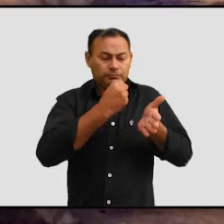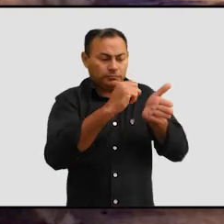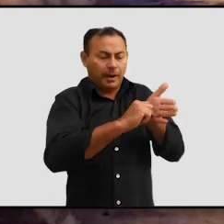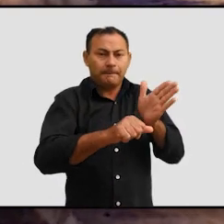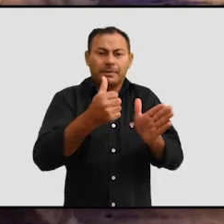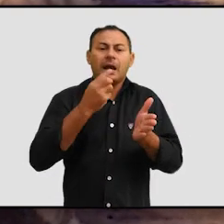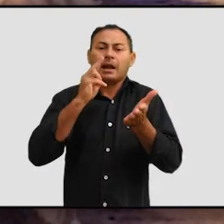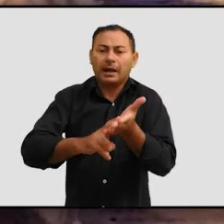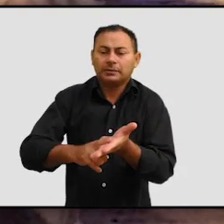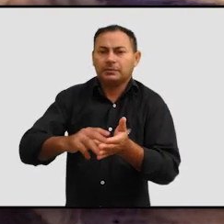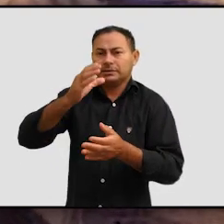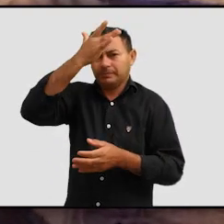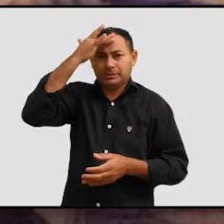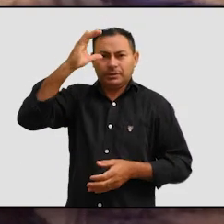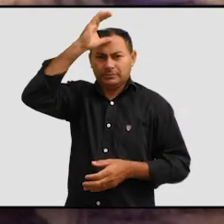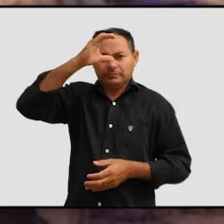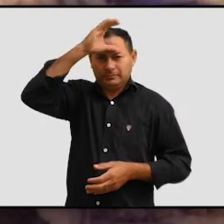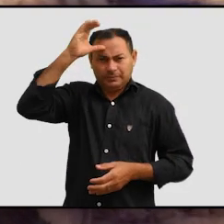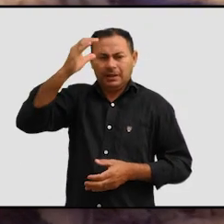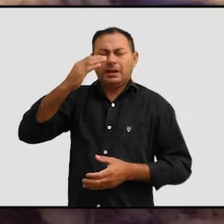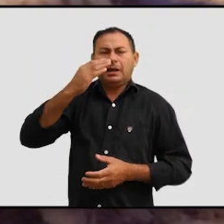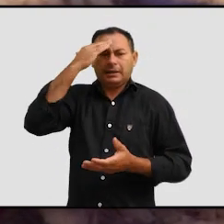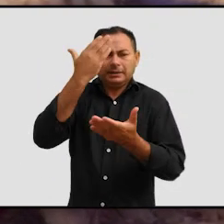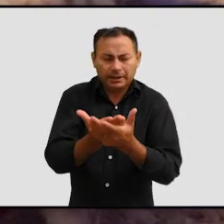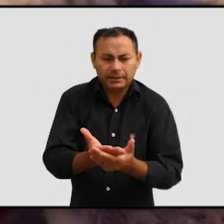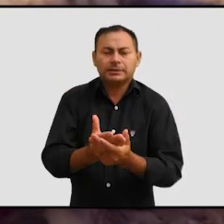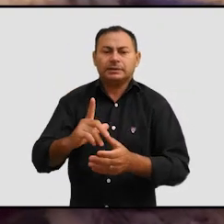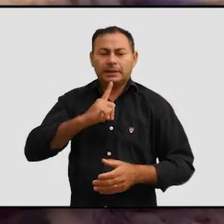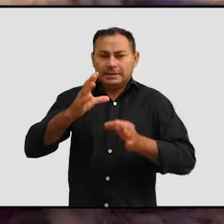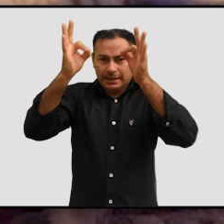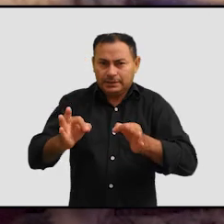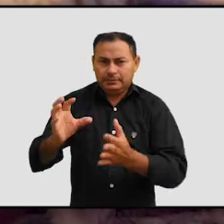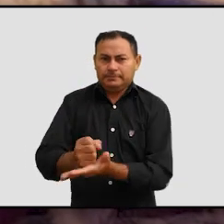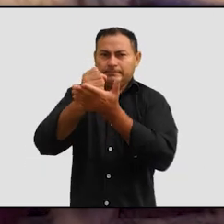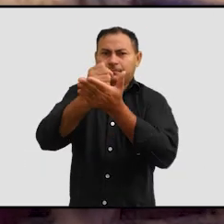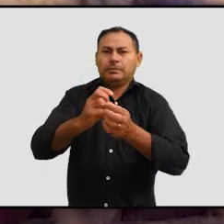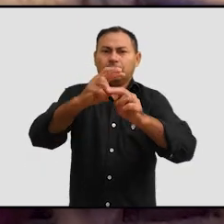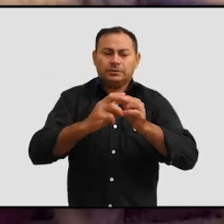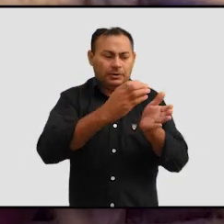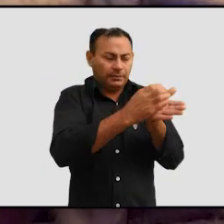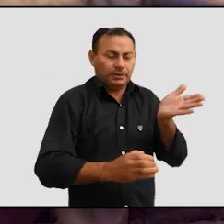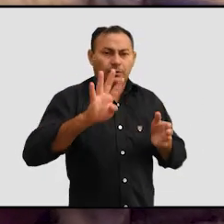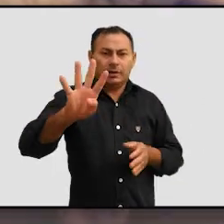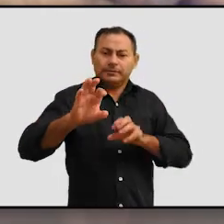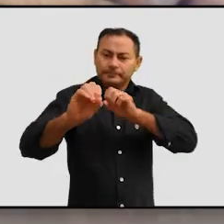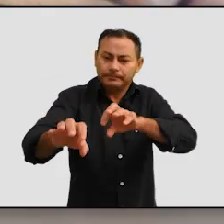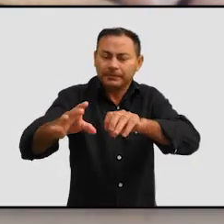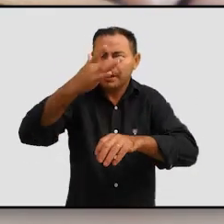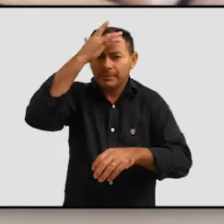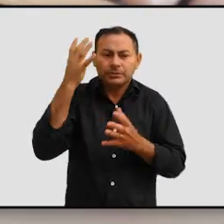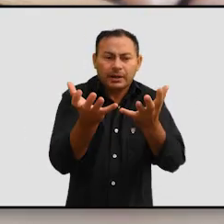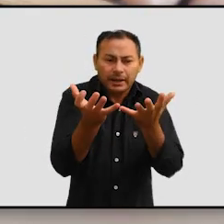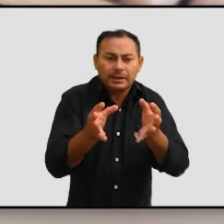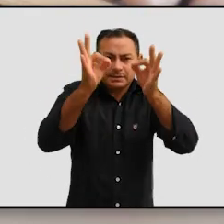João escreveu sua primeira carta para que os cristãos soubessem que podiam ter certeza da salvação. Por isso, no capítulo 4, ele